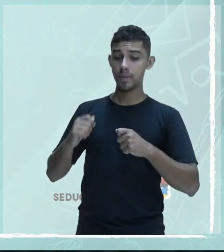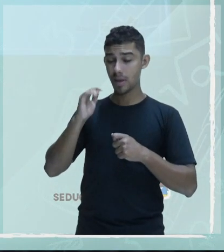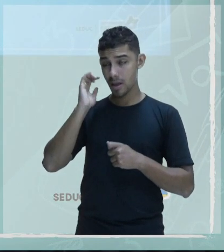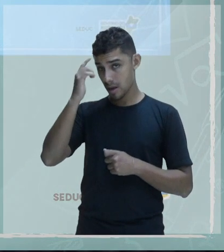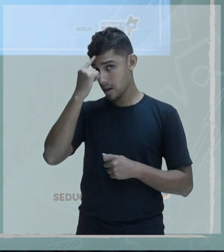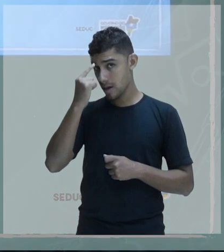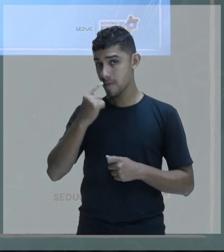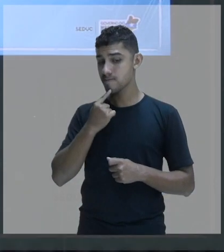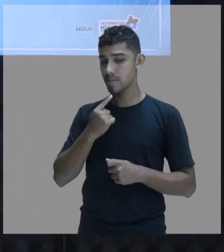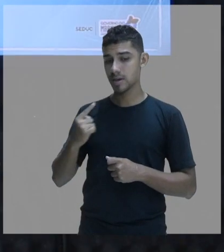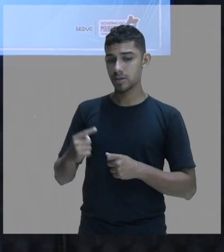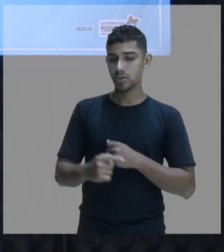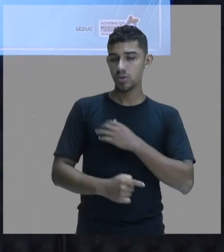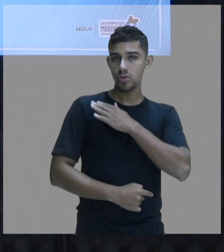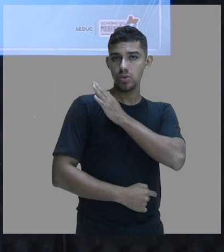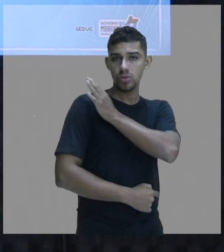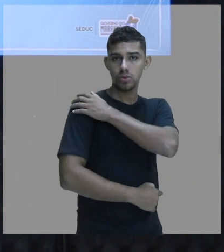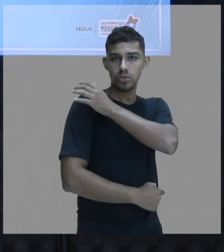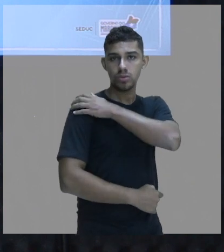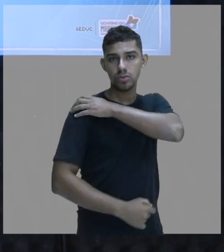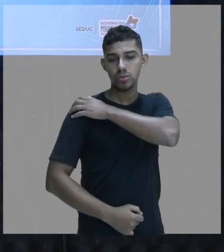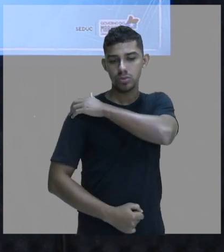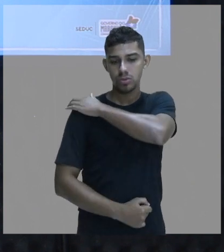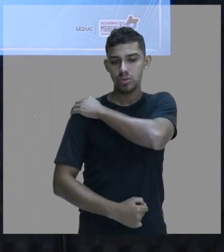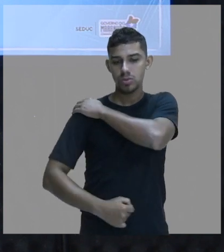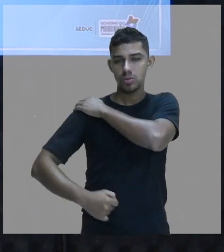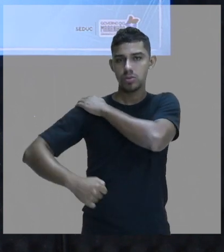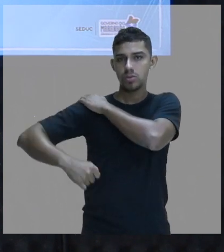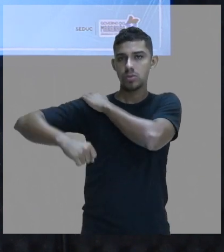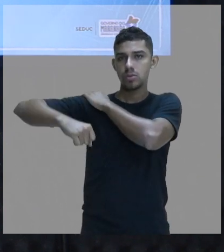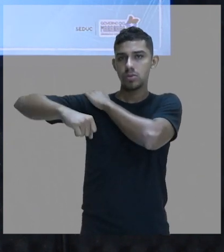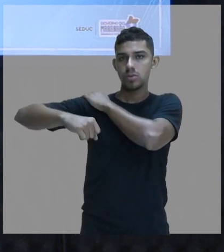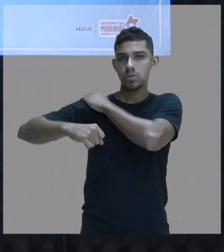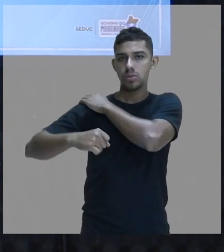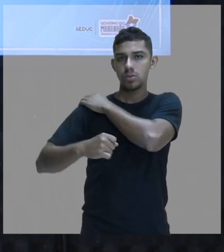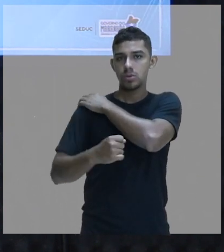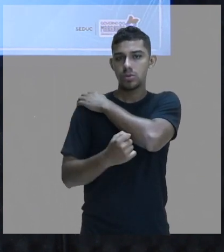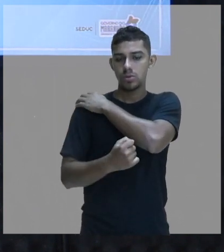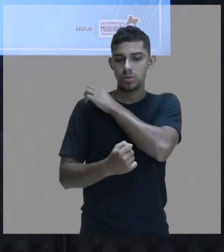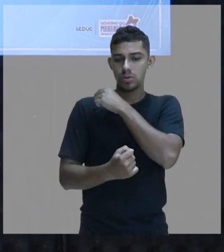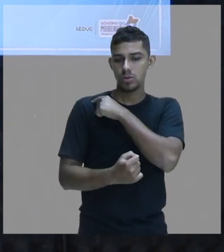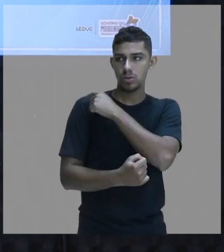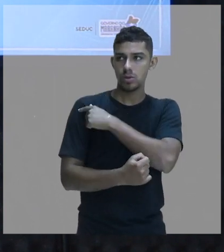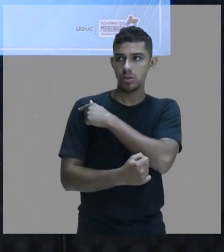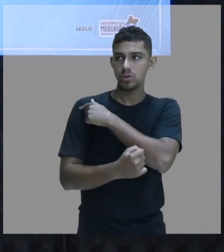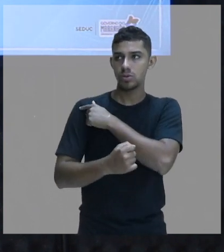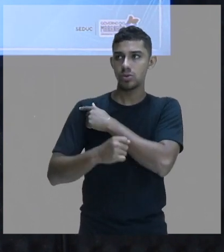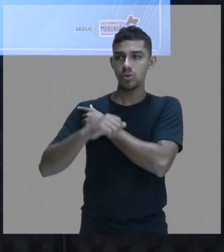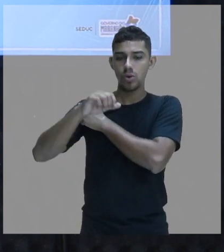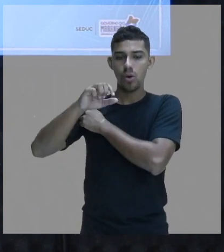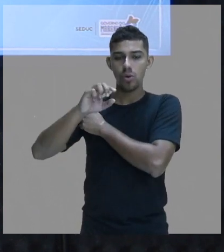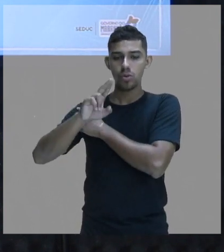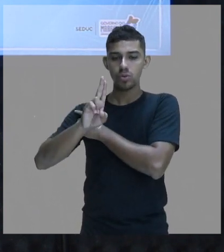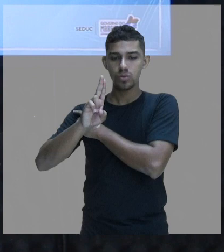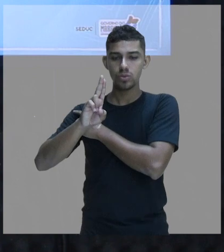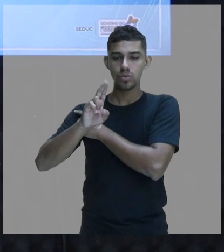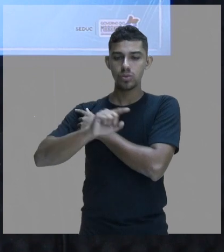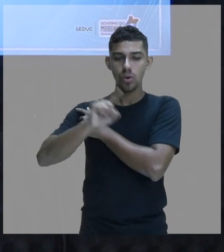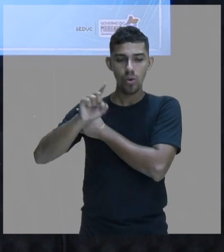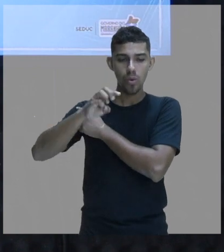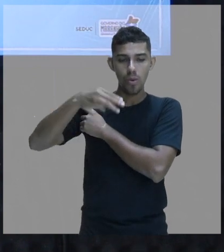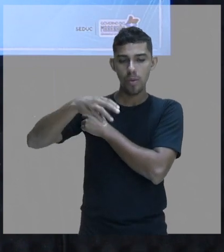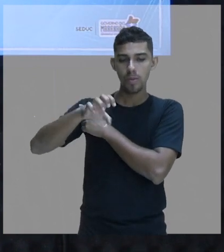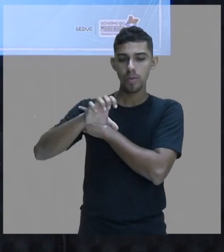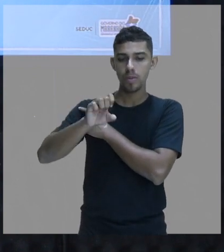imagem do ombro, por exemplo. Está aqui ó, o osso do húmero, aqui a cabeça do húmero, ela faz aqui, ela está unido